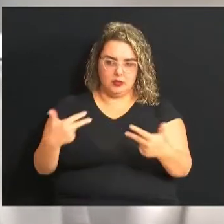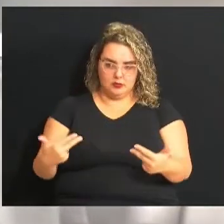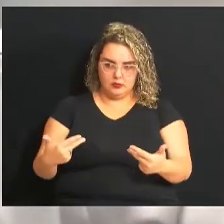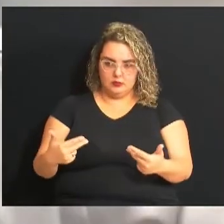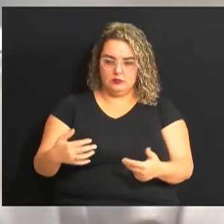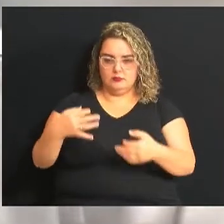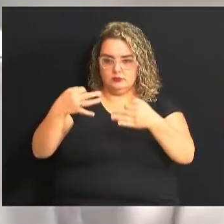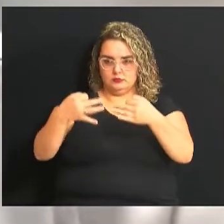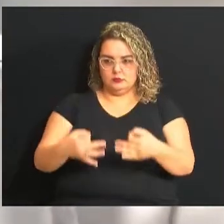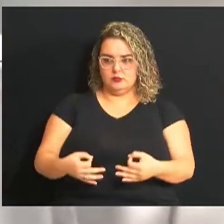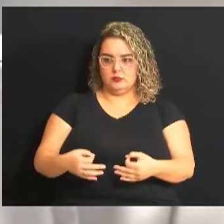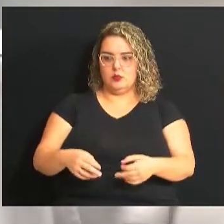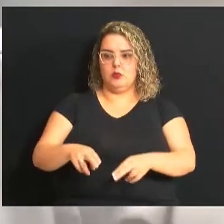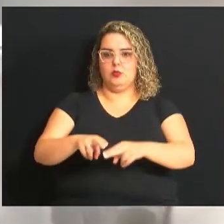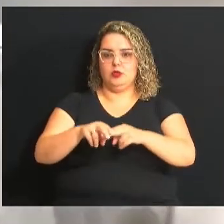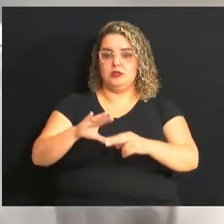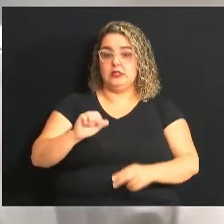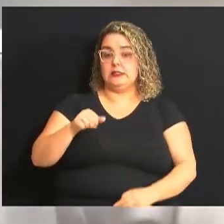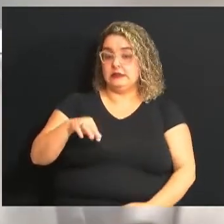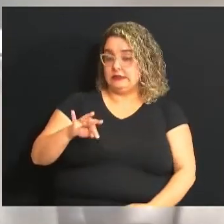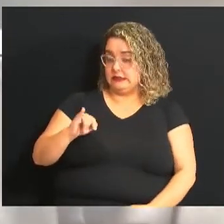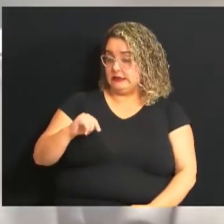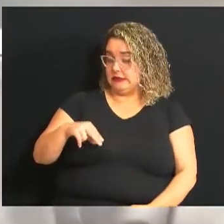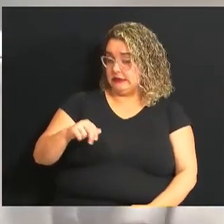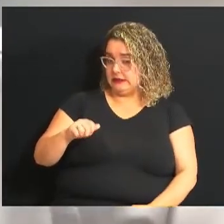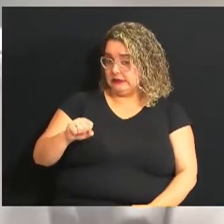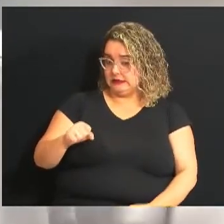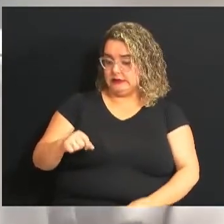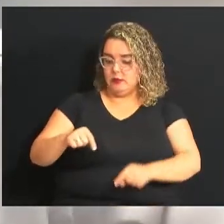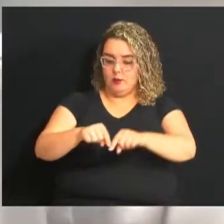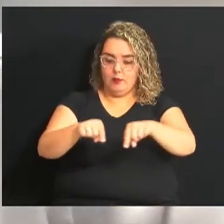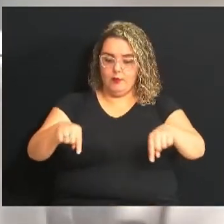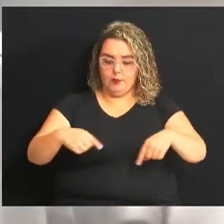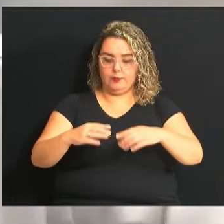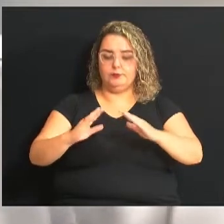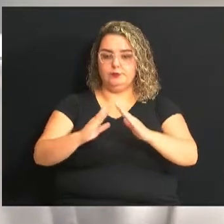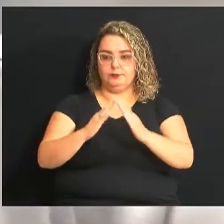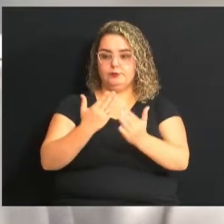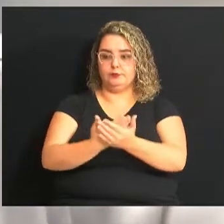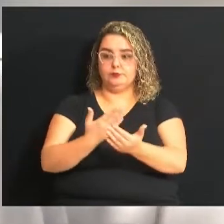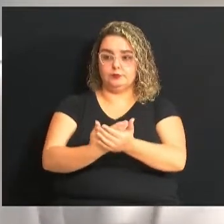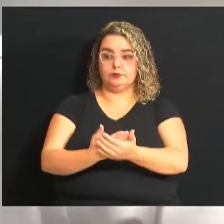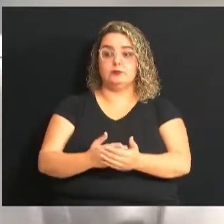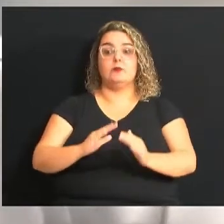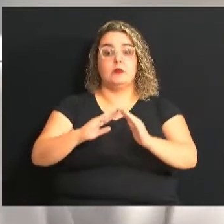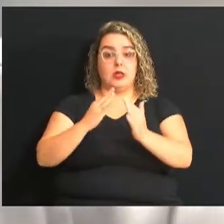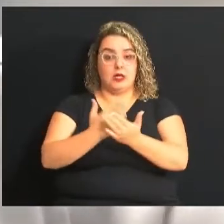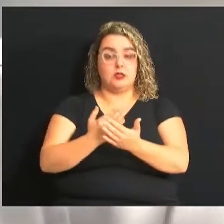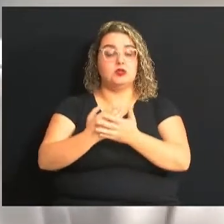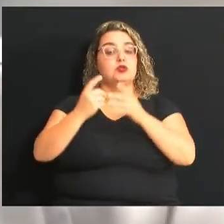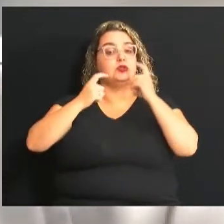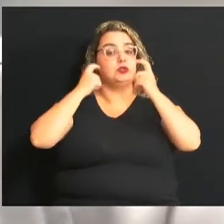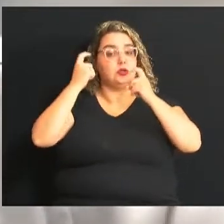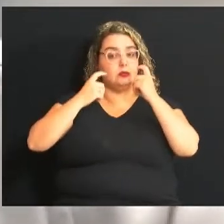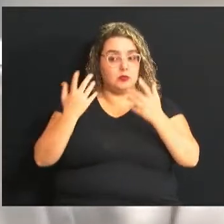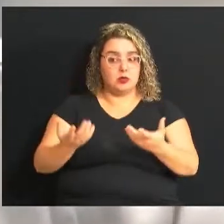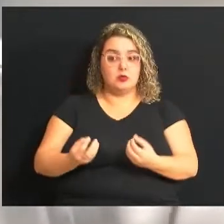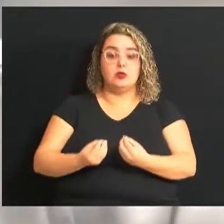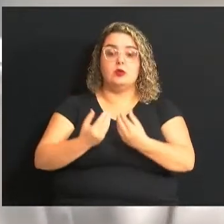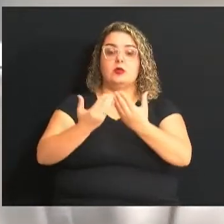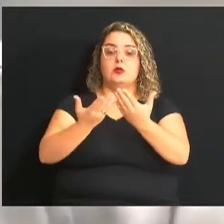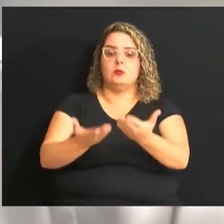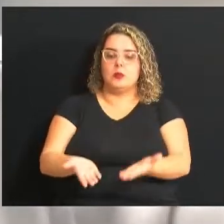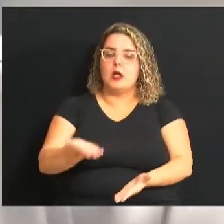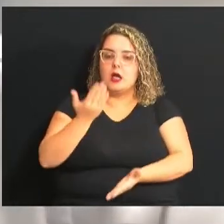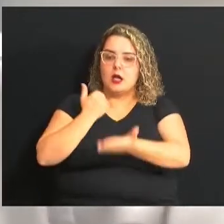as cantinas escolares, as escolas estão muito bem orientadas e preocupadas em oferecer